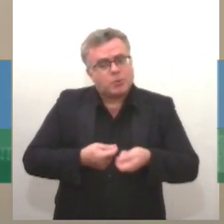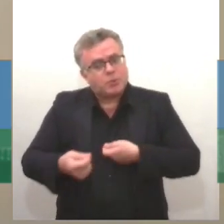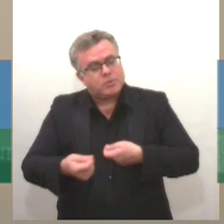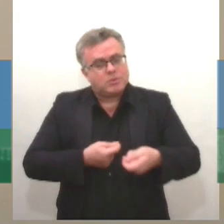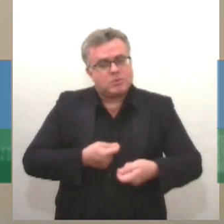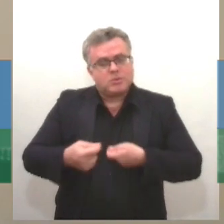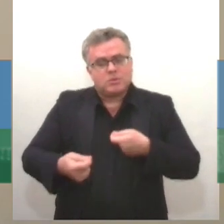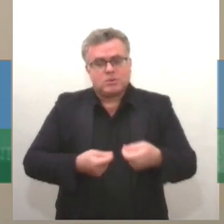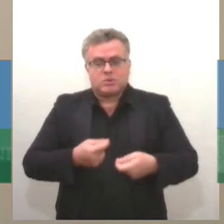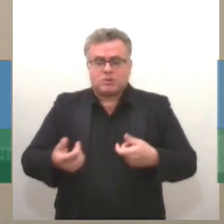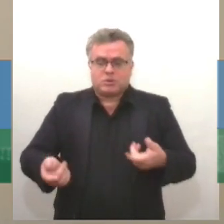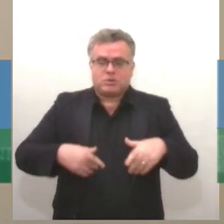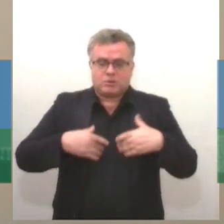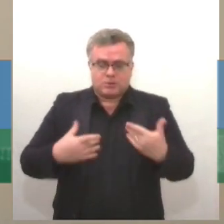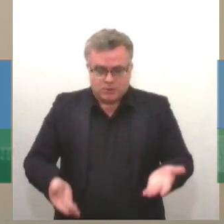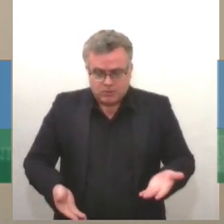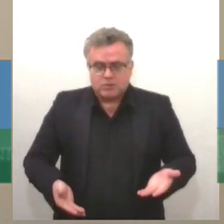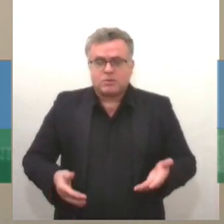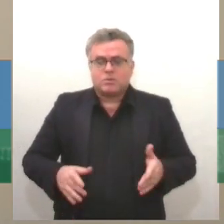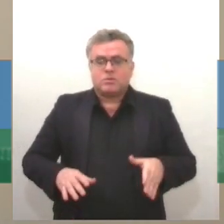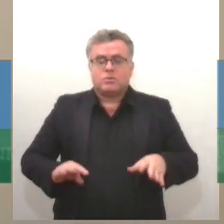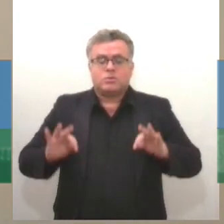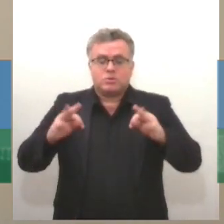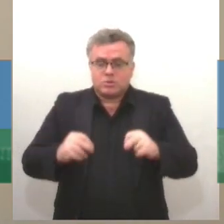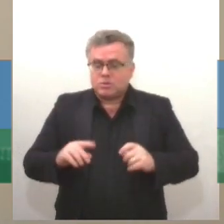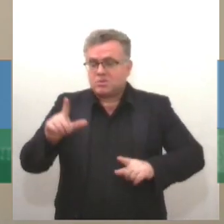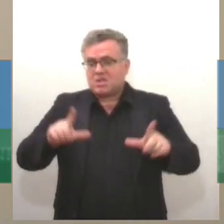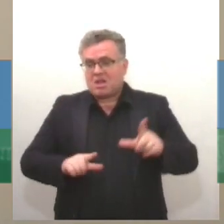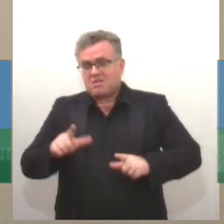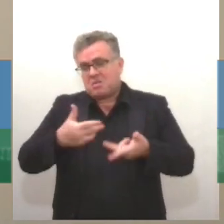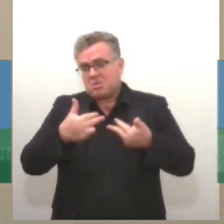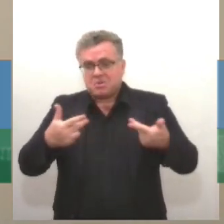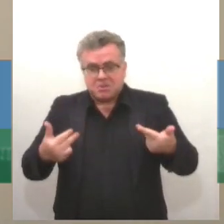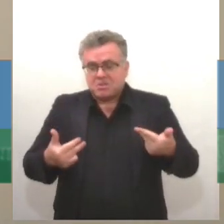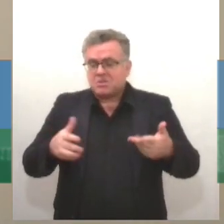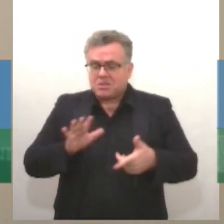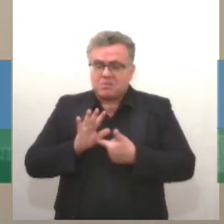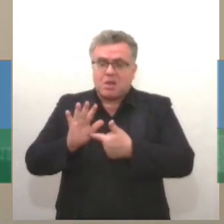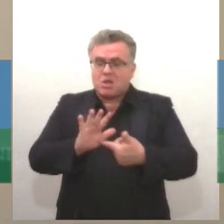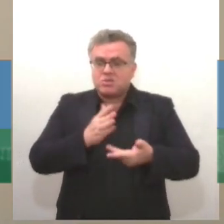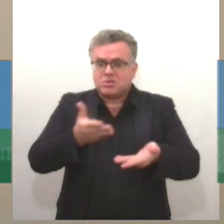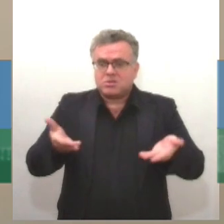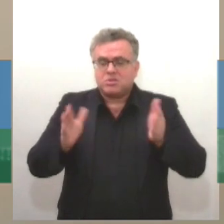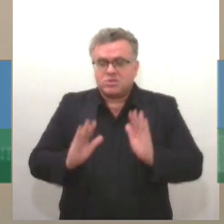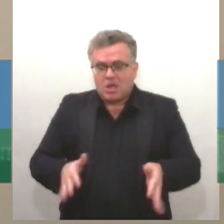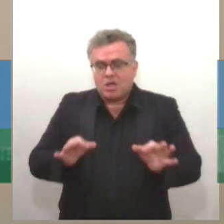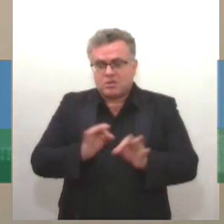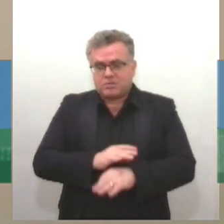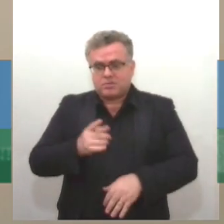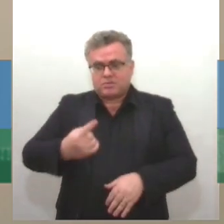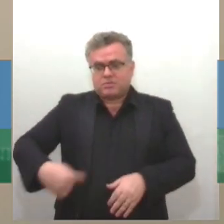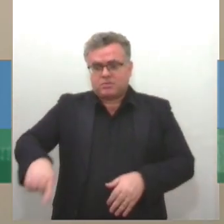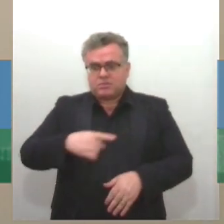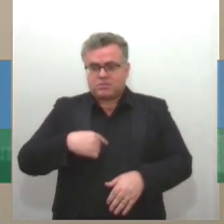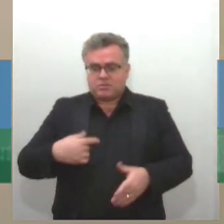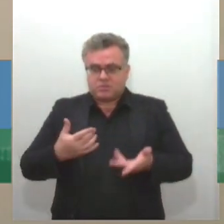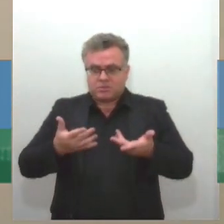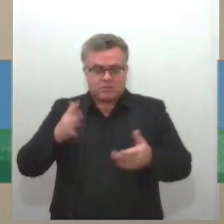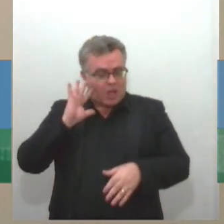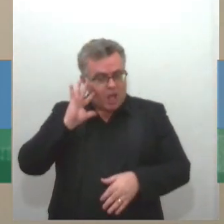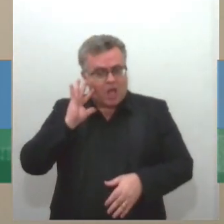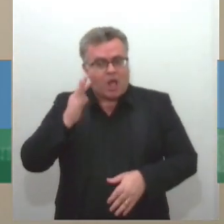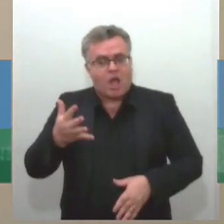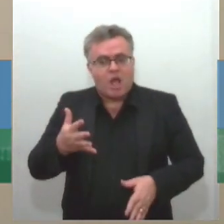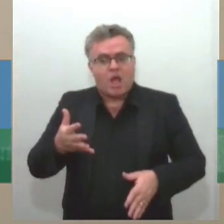grandes veículos de comunicação, mas nós não temos soluções pré-estabelecidas